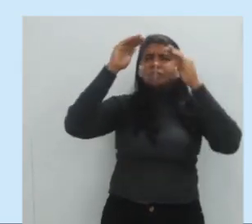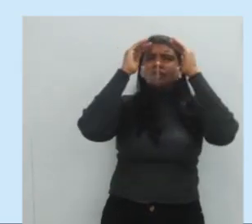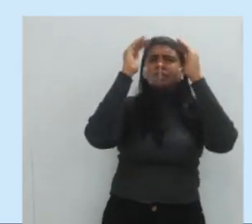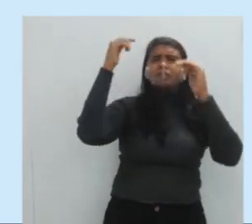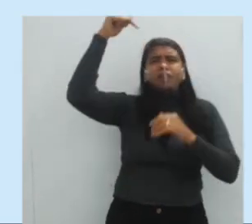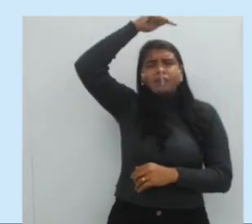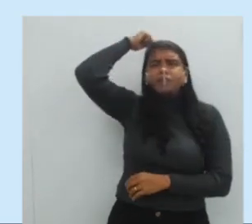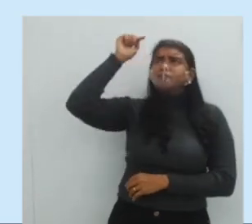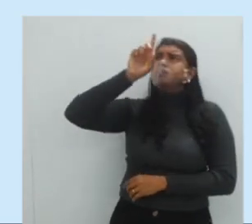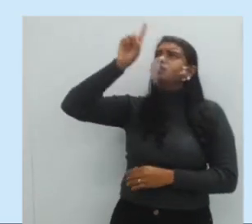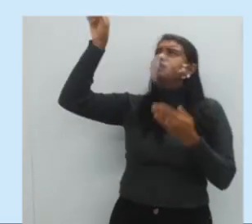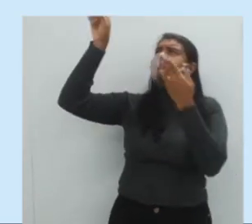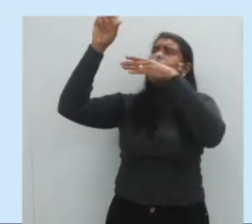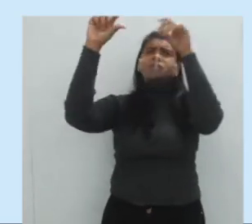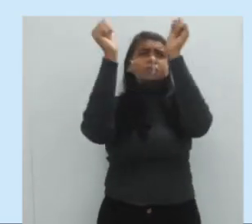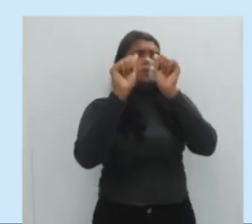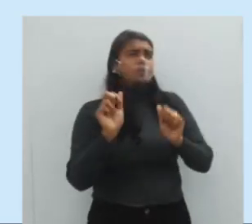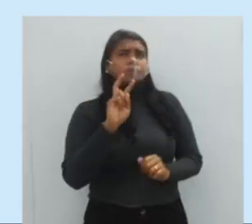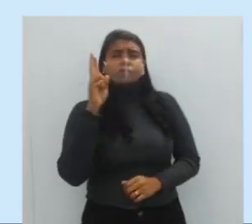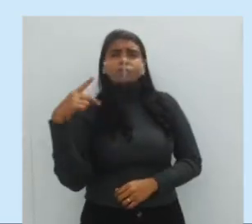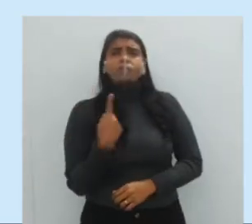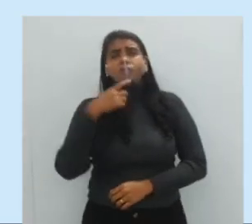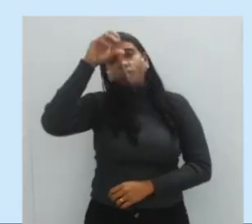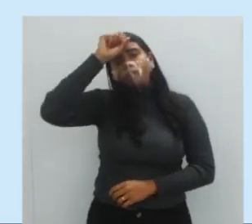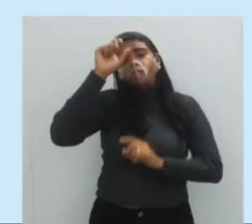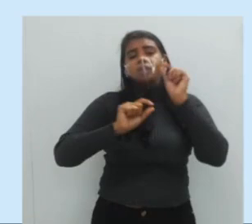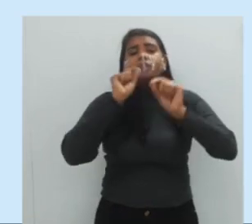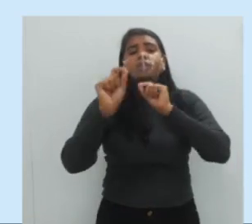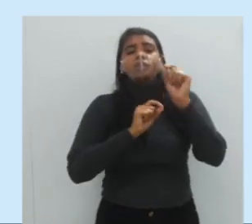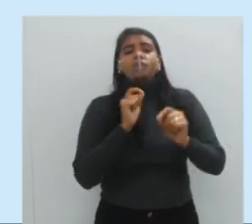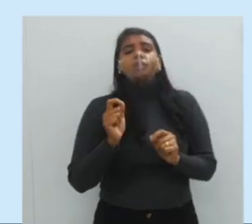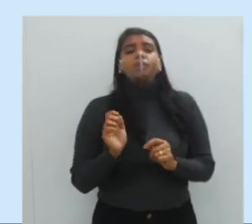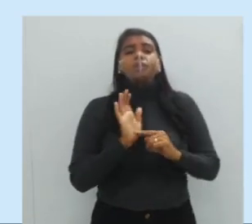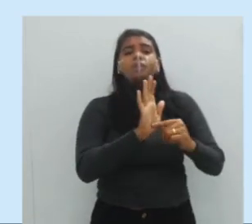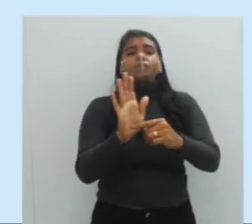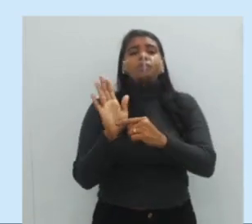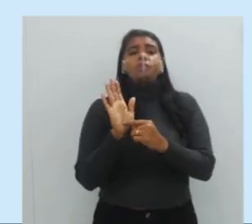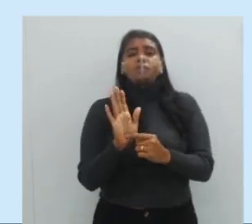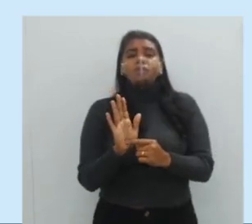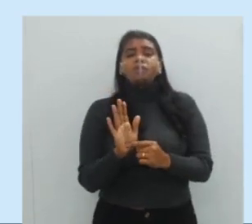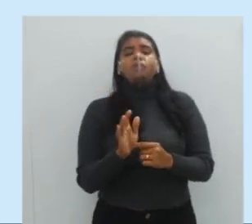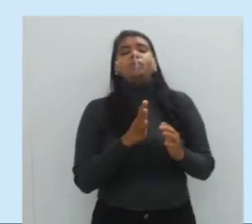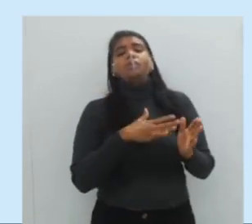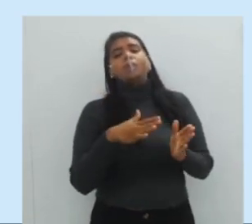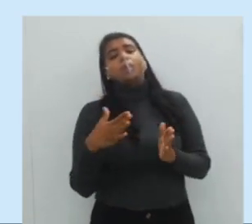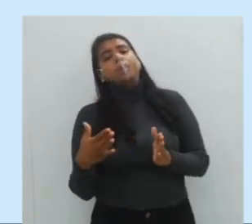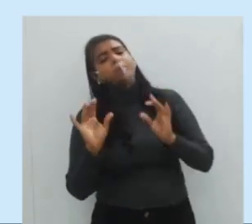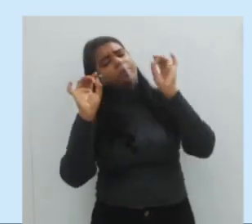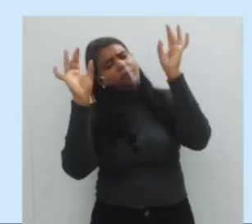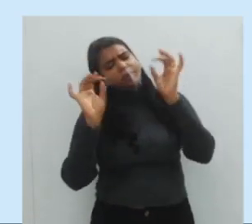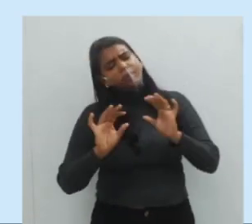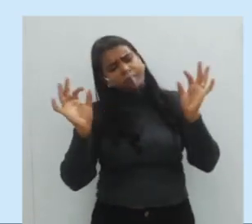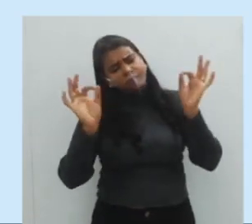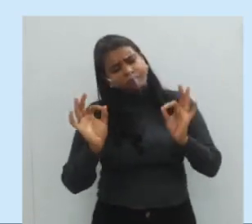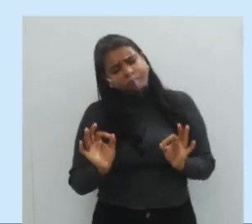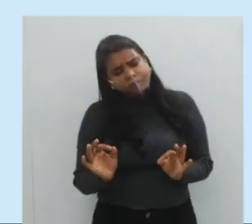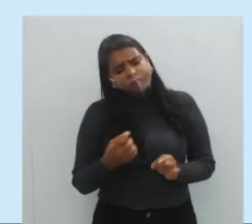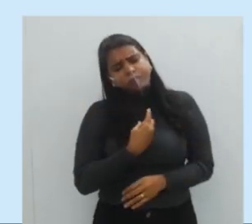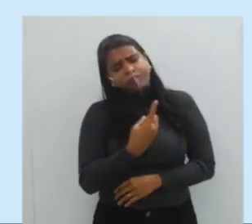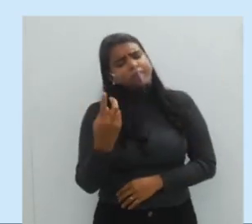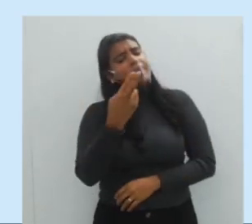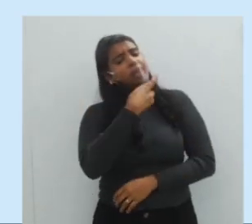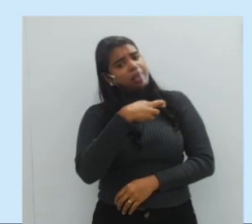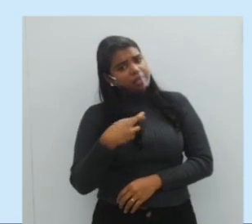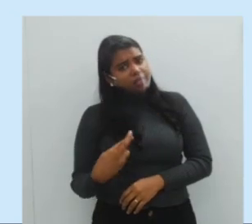divino. Então, essa pluralidade. E nós aprendemos o quê? Que o símbolo, certo? O rito tão específico